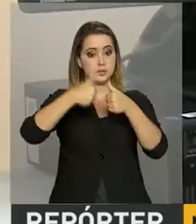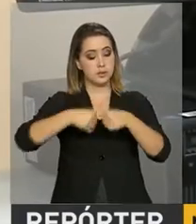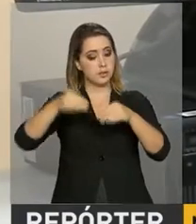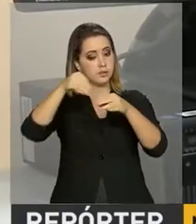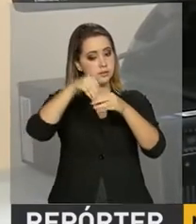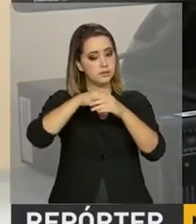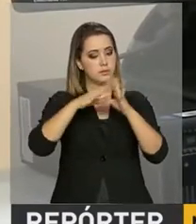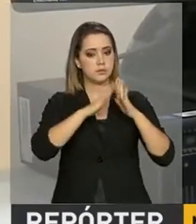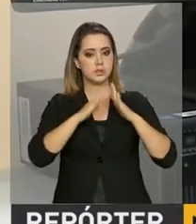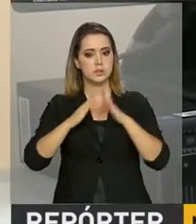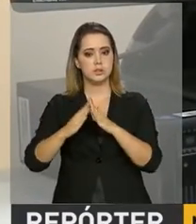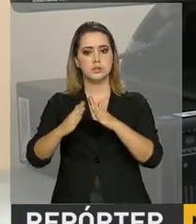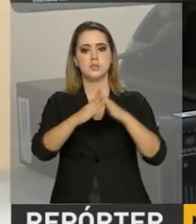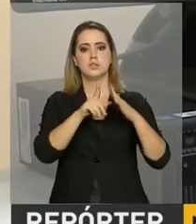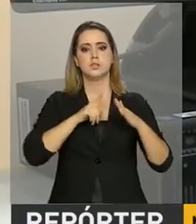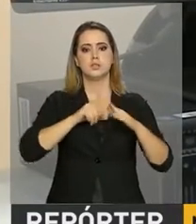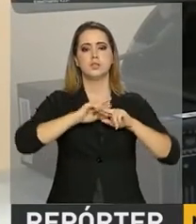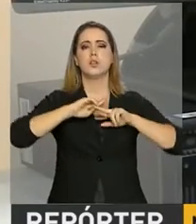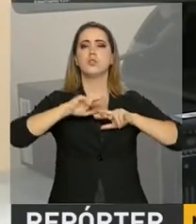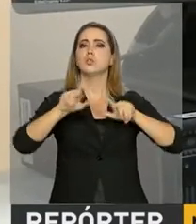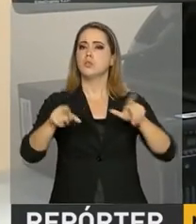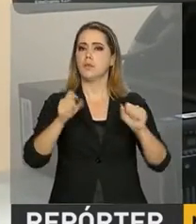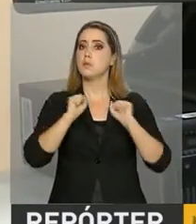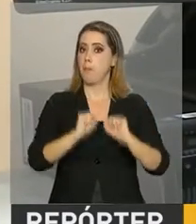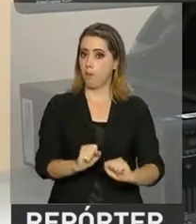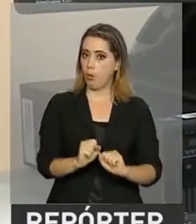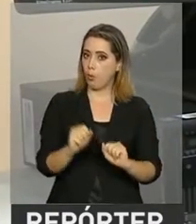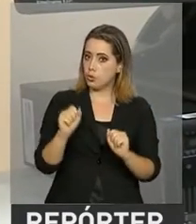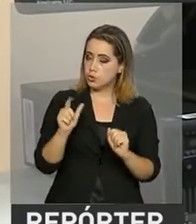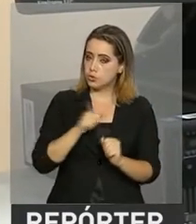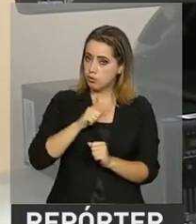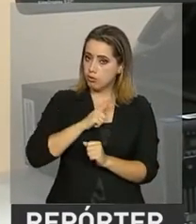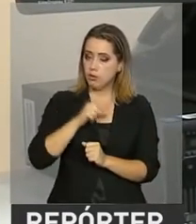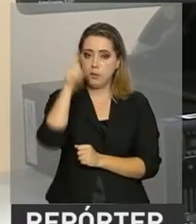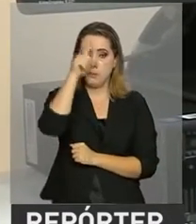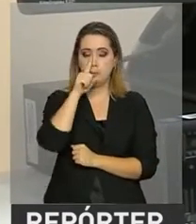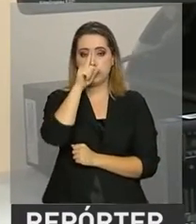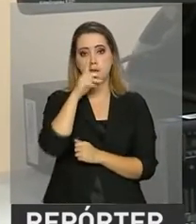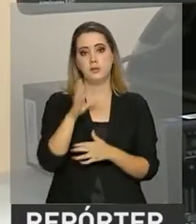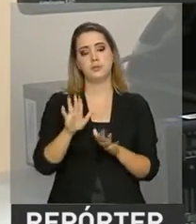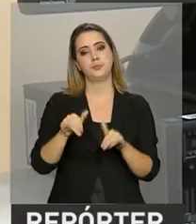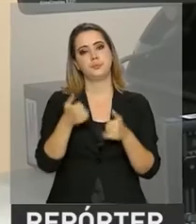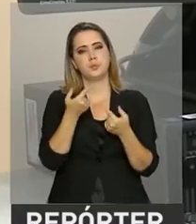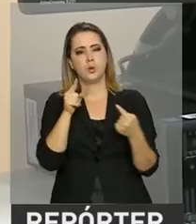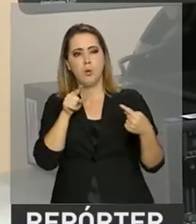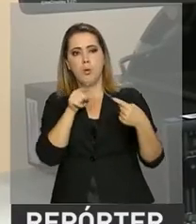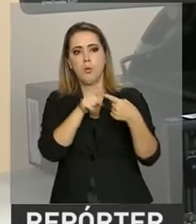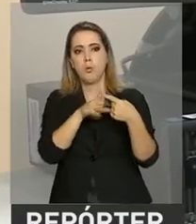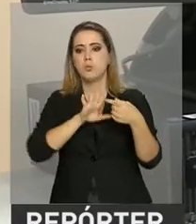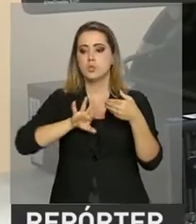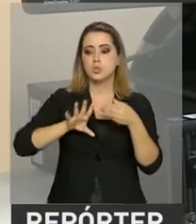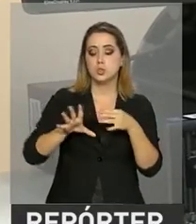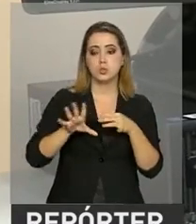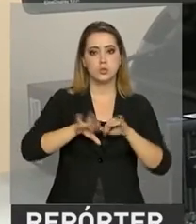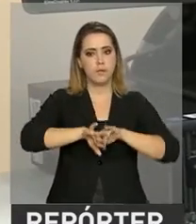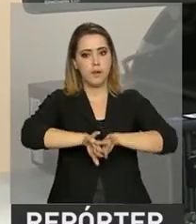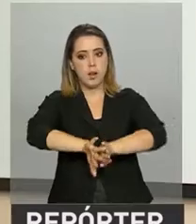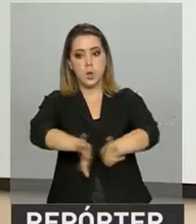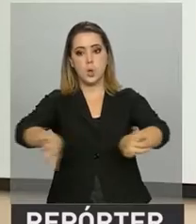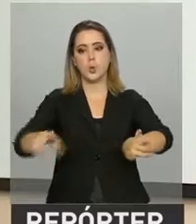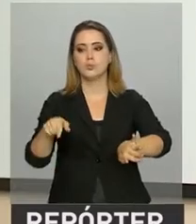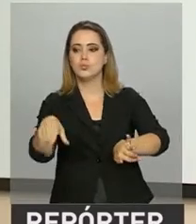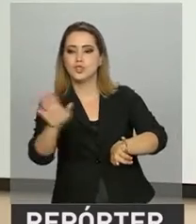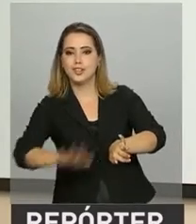de casa e com vários produtos que podem oferecer risco à saúde dela. O objetivo é manter a Aninha longe desses